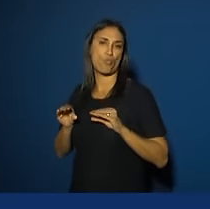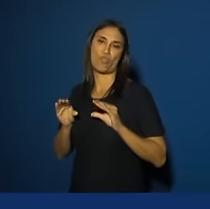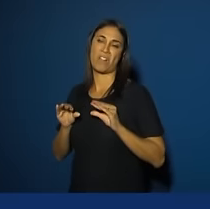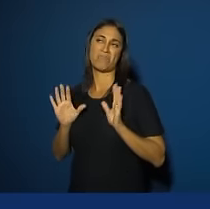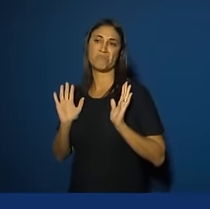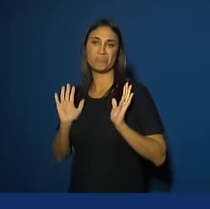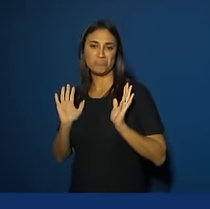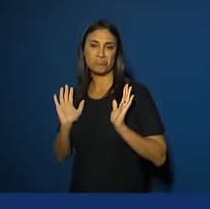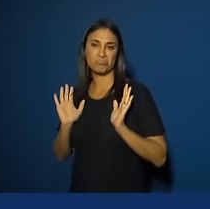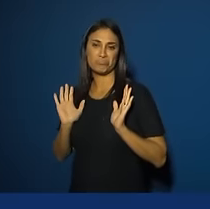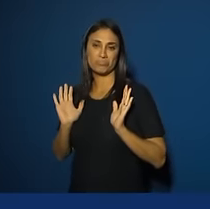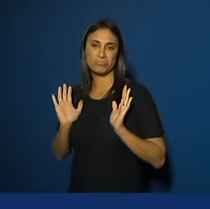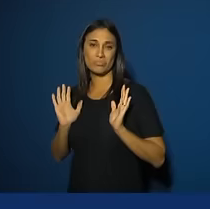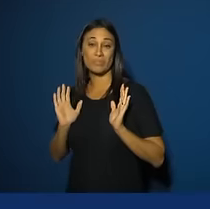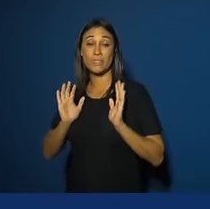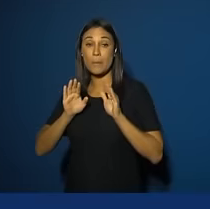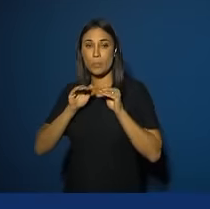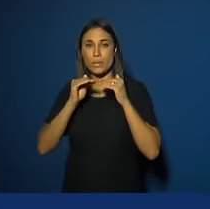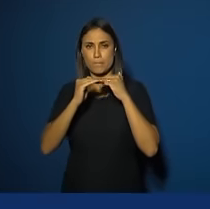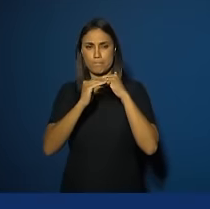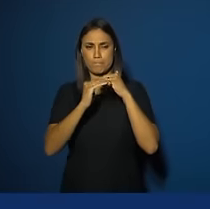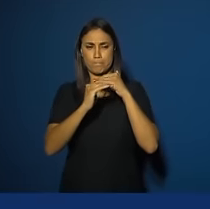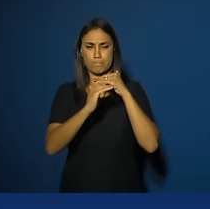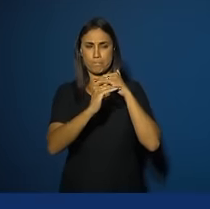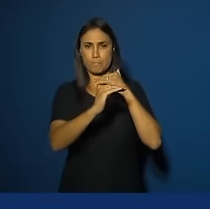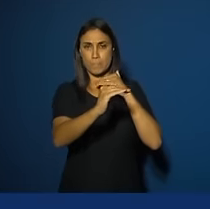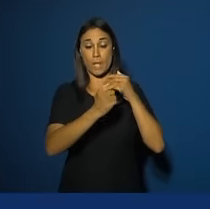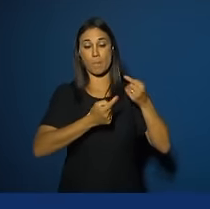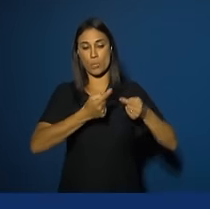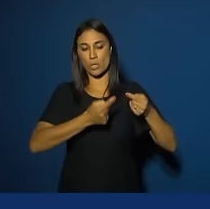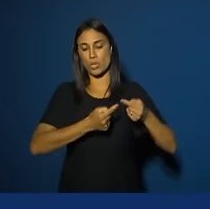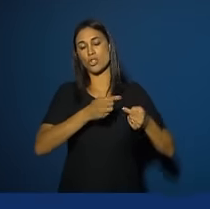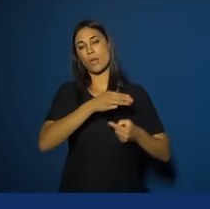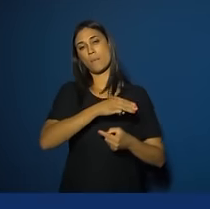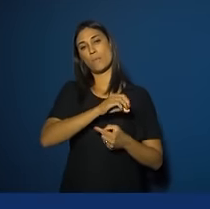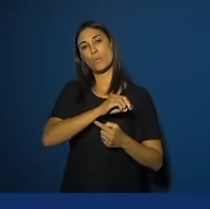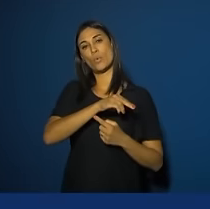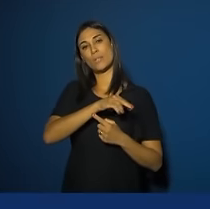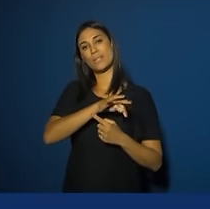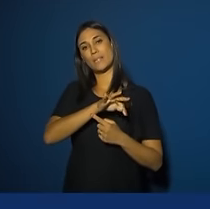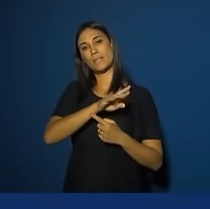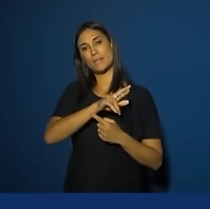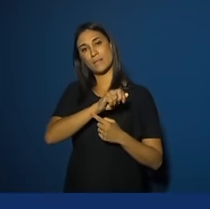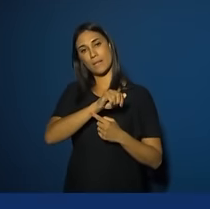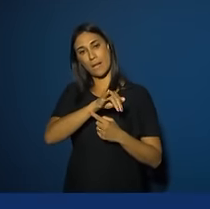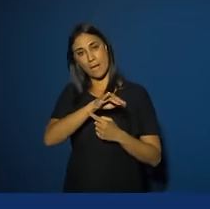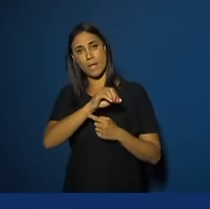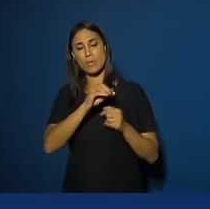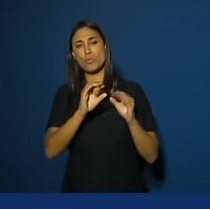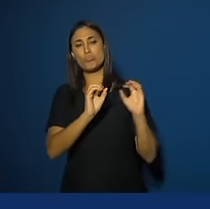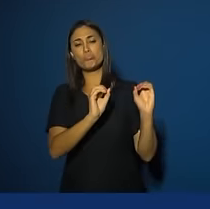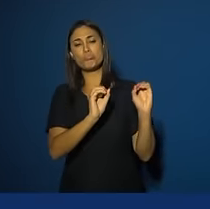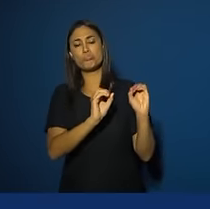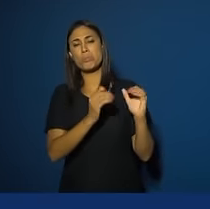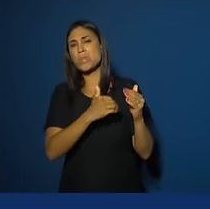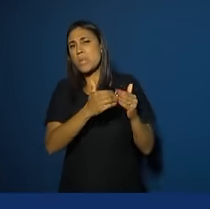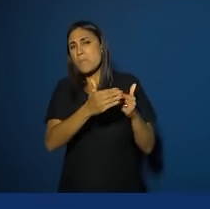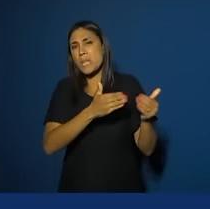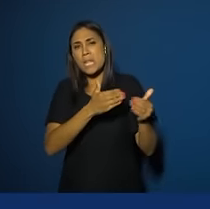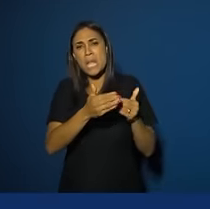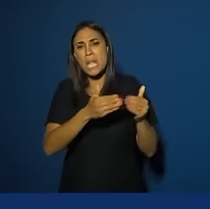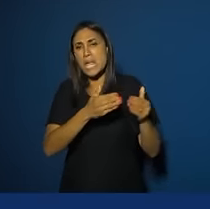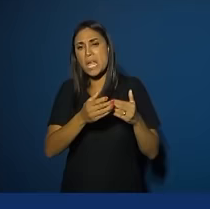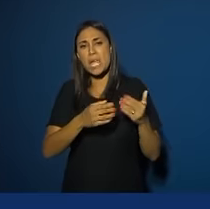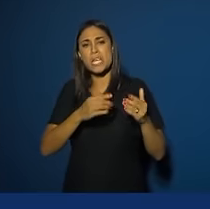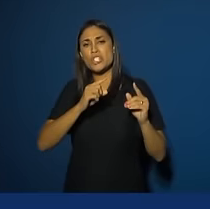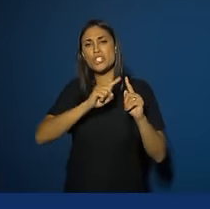confortavelmente, não é isso? Estacionar a política monetária num patamar neutro, independente de